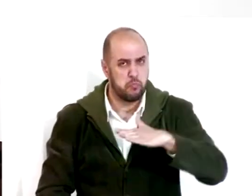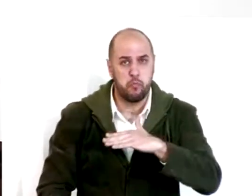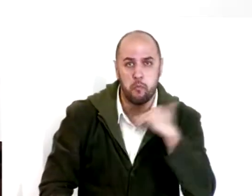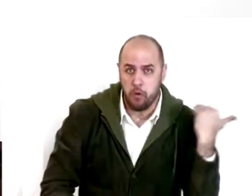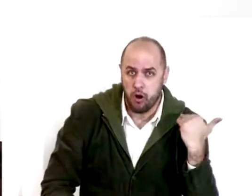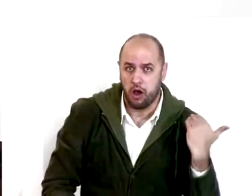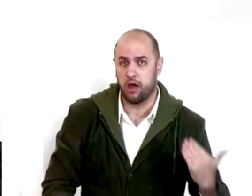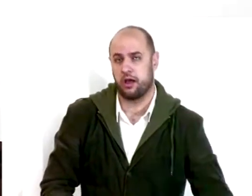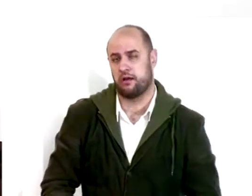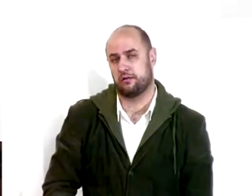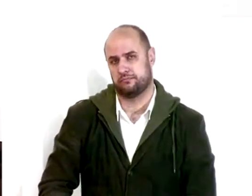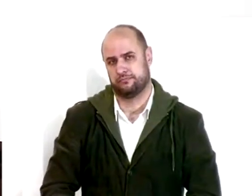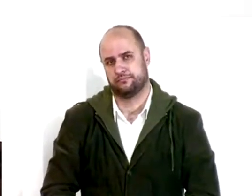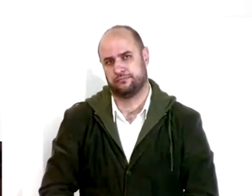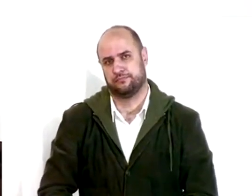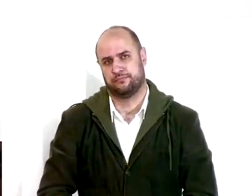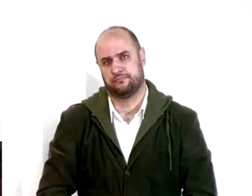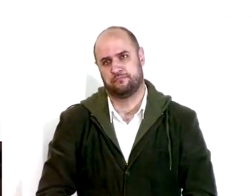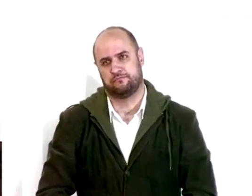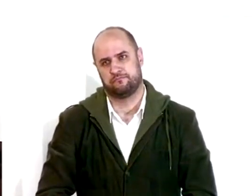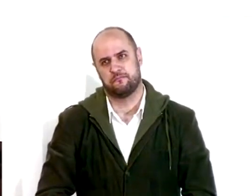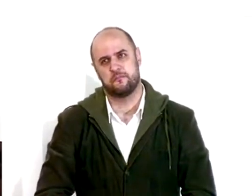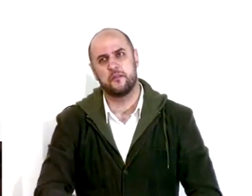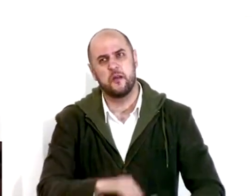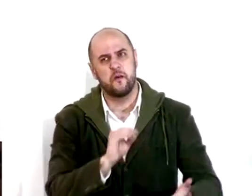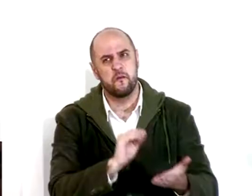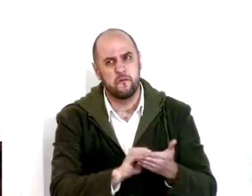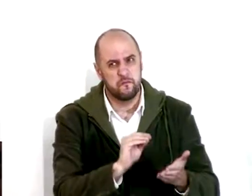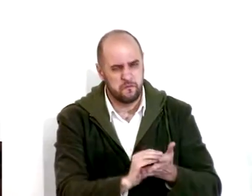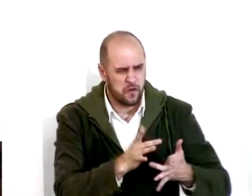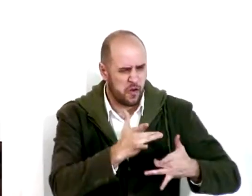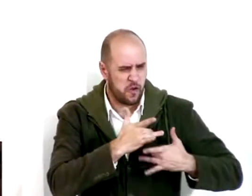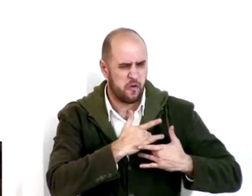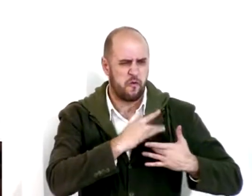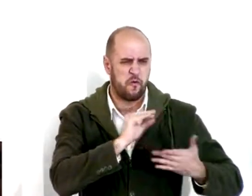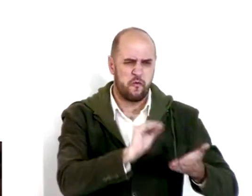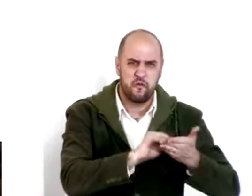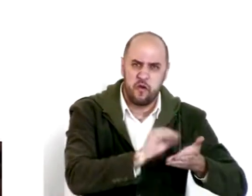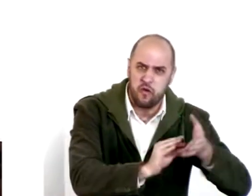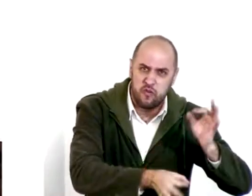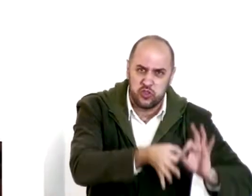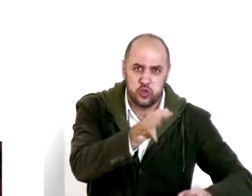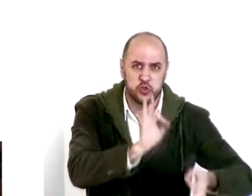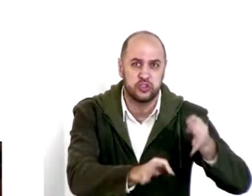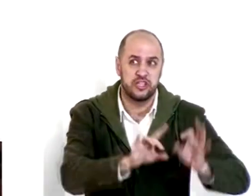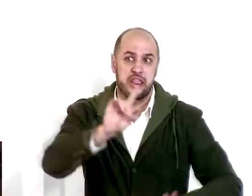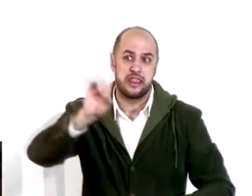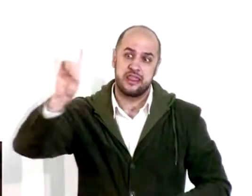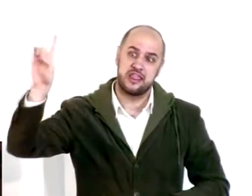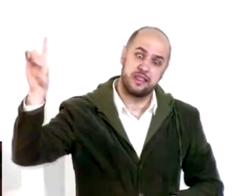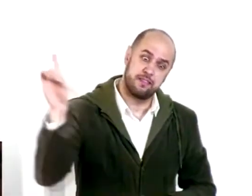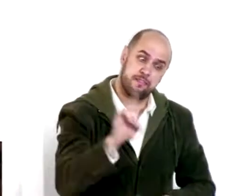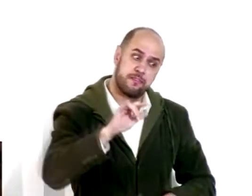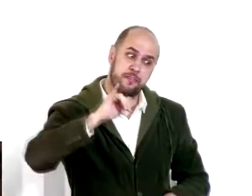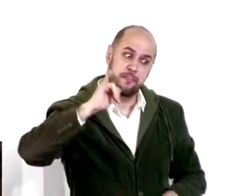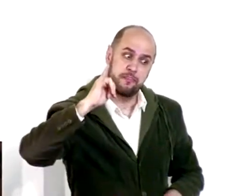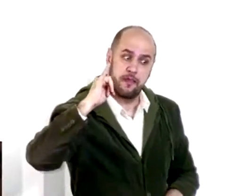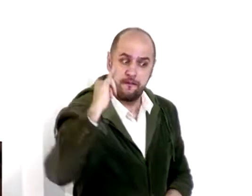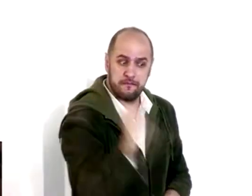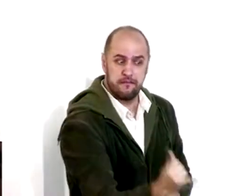morte. A impiedade e a injustiça dele será tratada pelo justo e